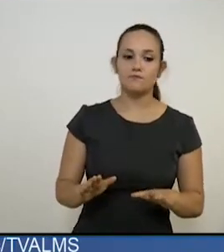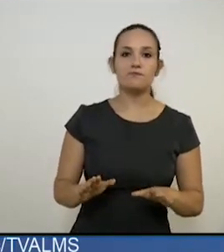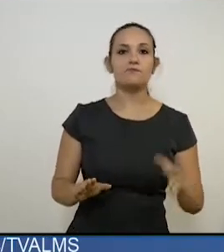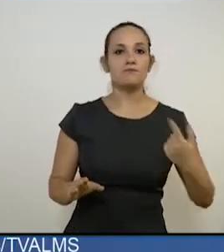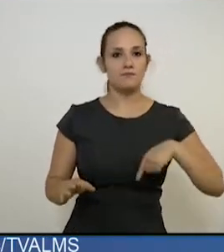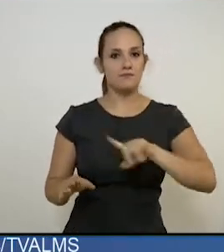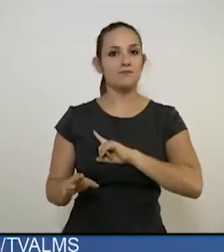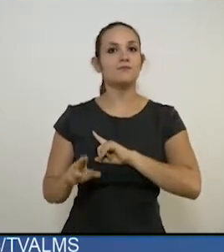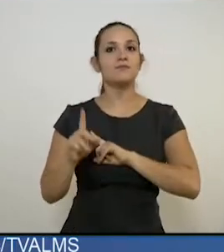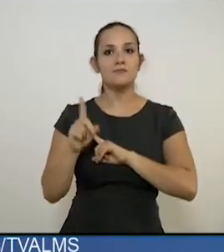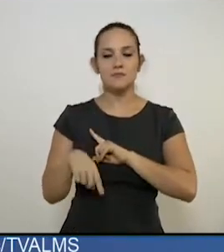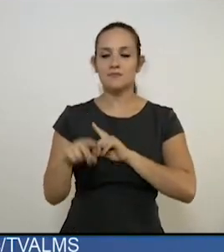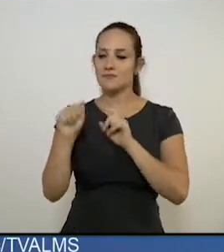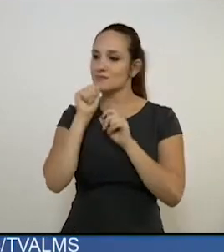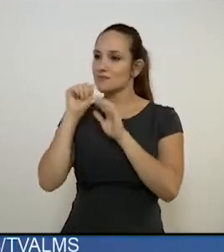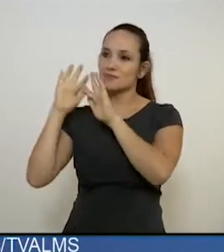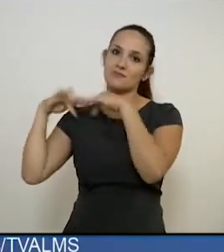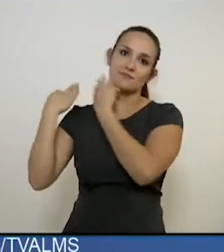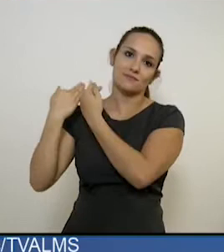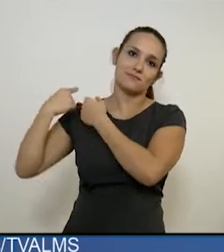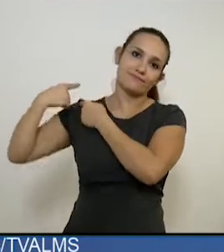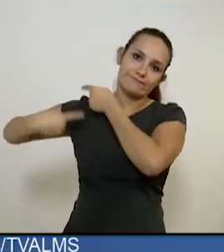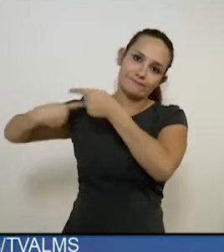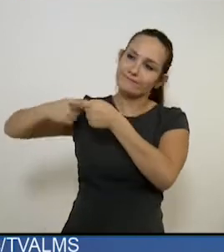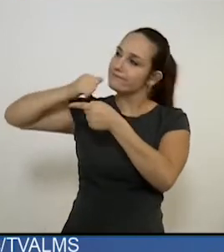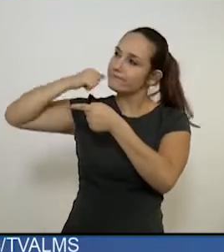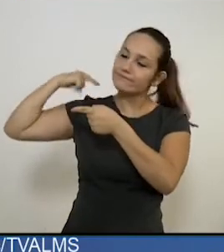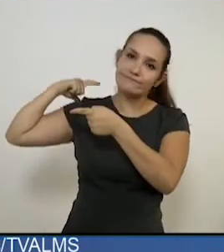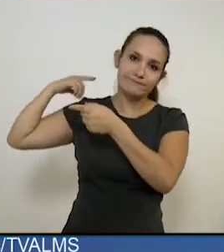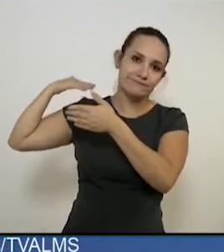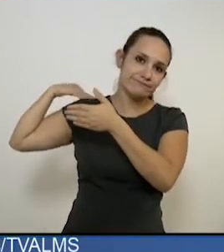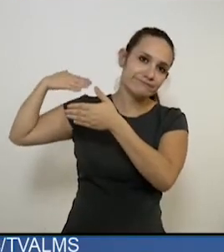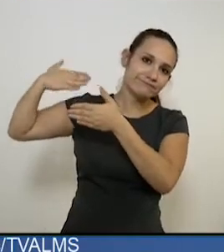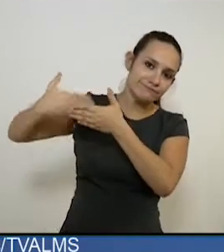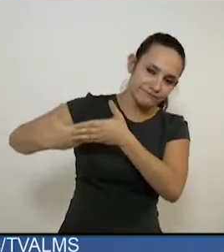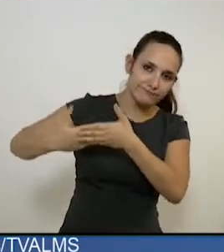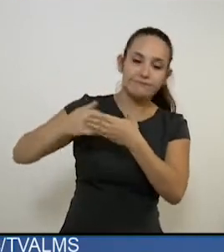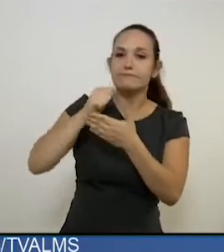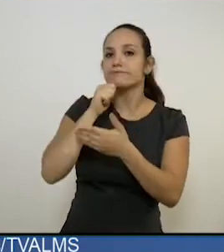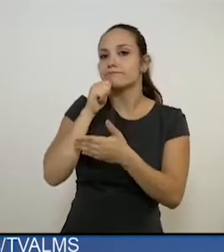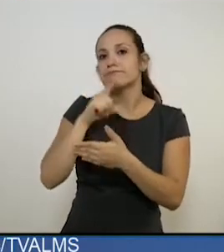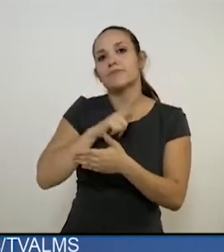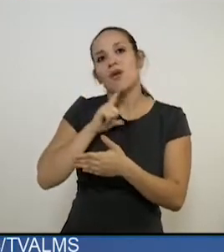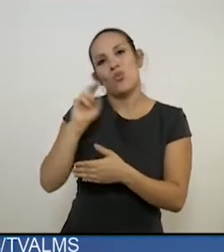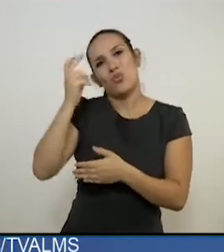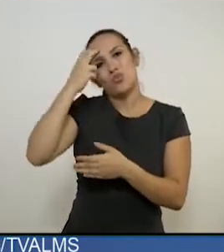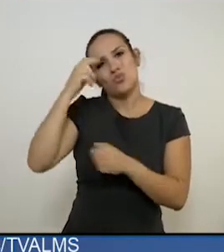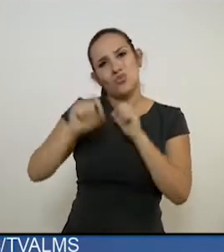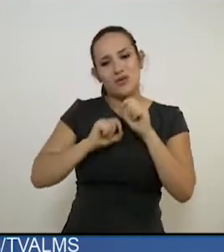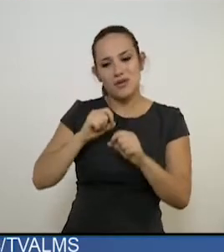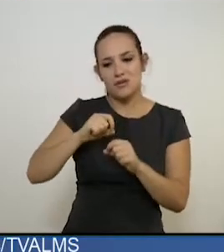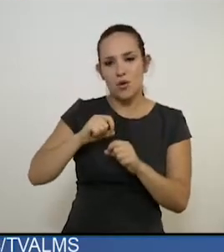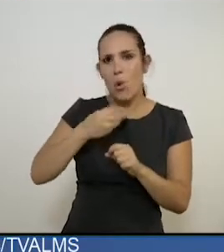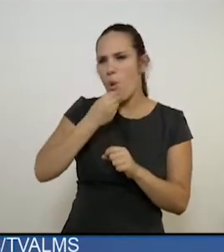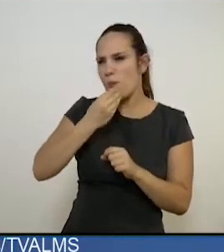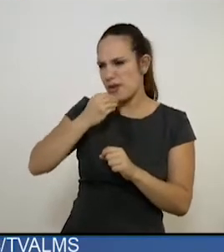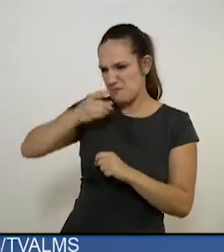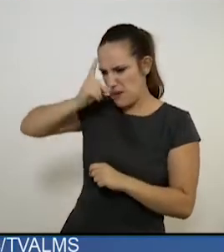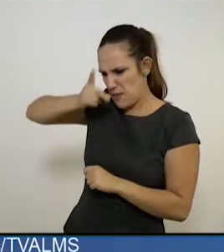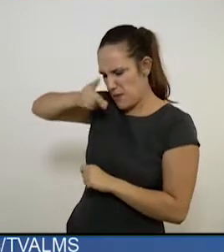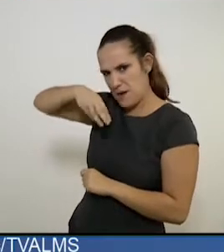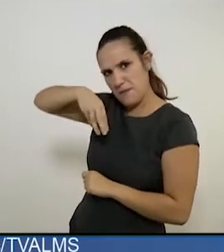ainda crescida dentro de uma cultura machista, em que as meninas eram, e em certos casos ainda